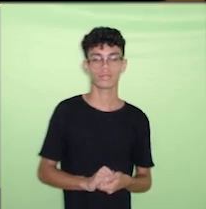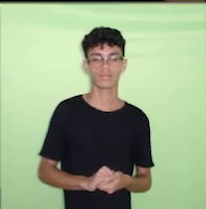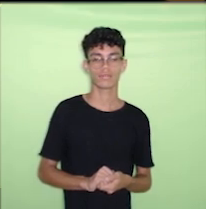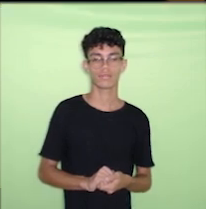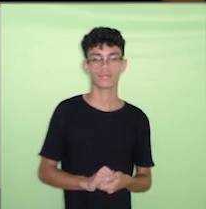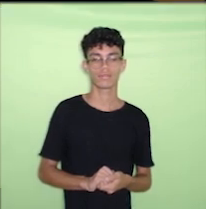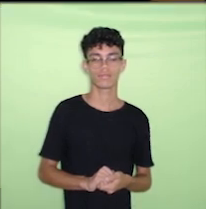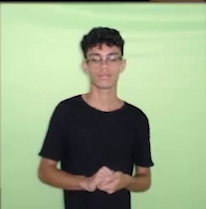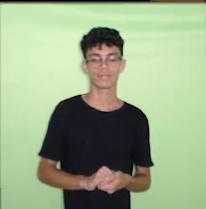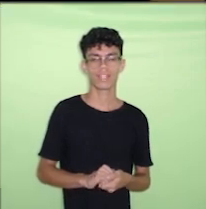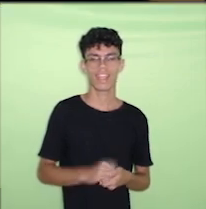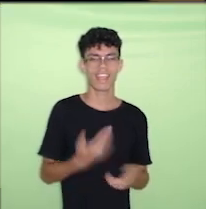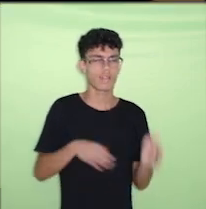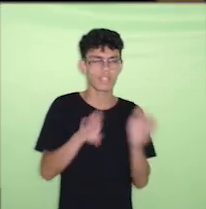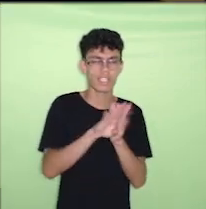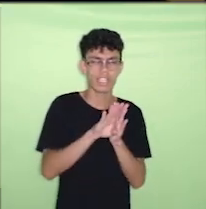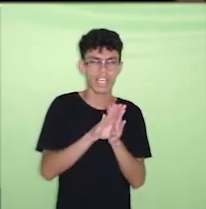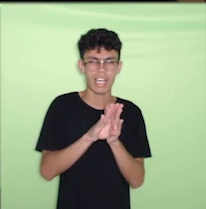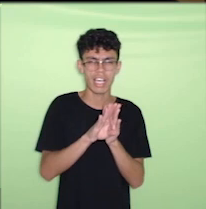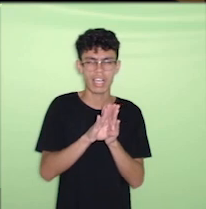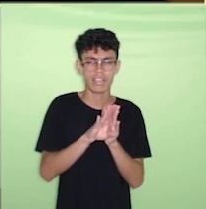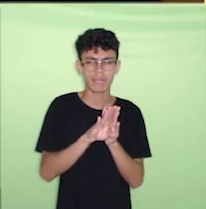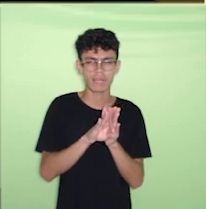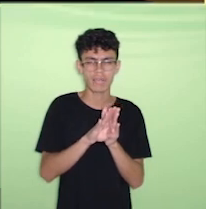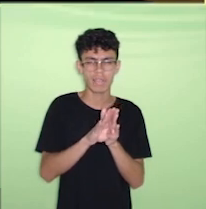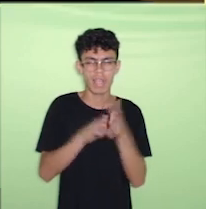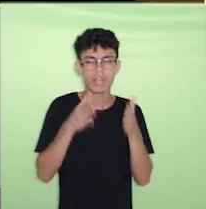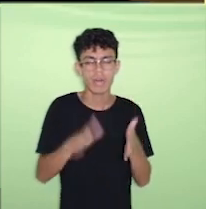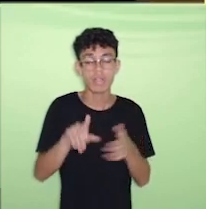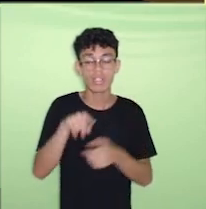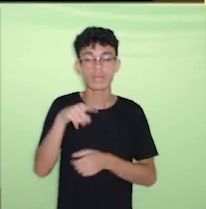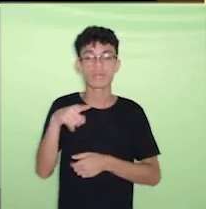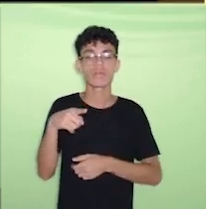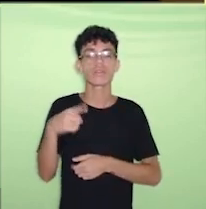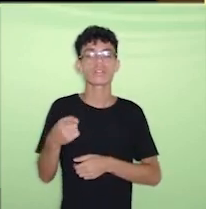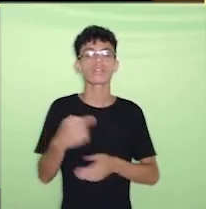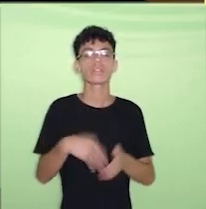Ela vai chegar agora? Daqui a pouco, segundo consta.